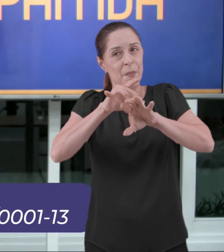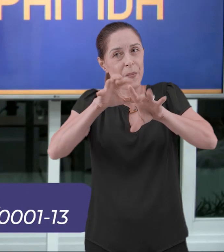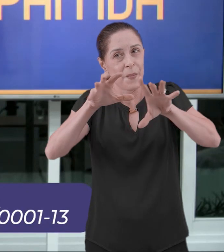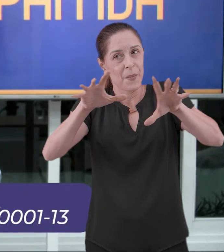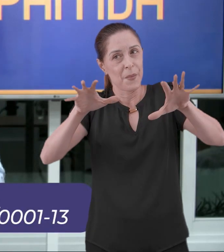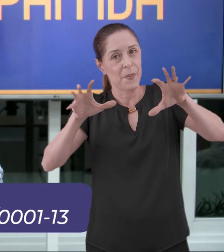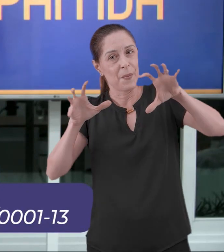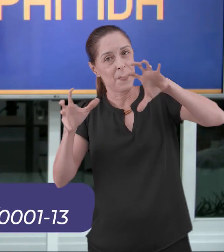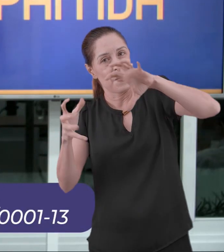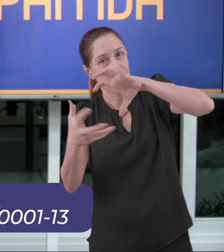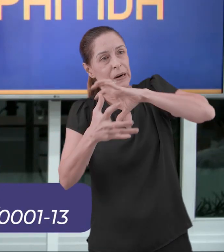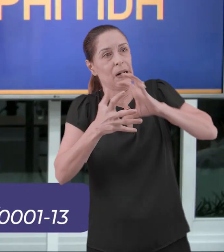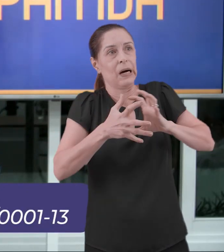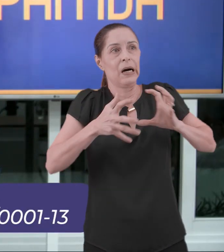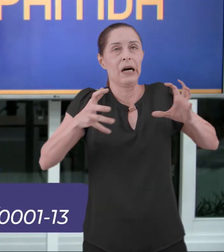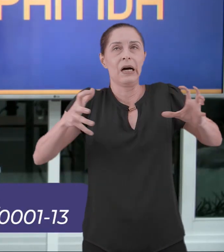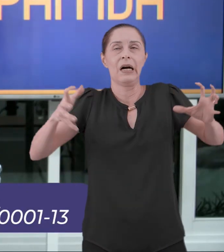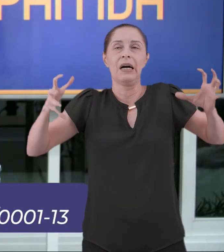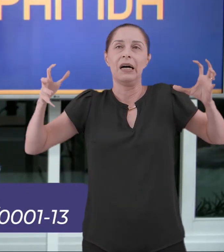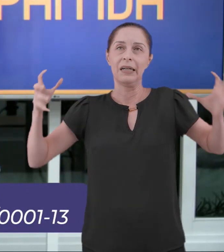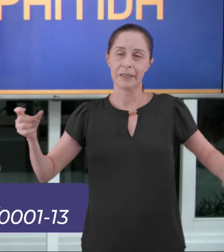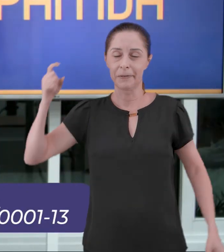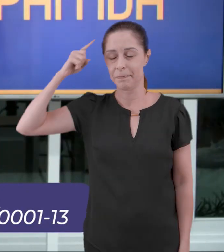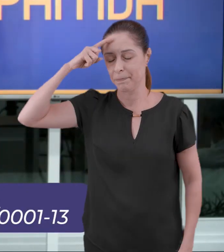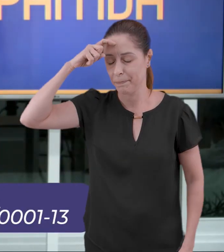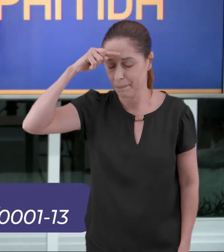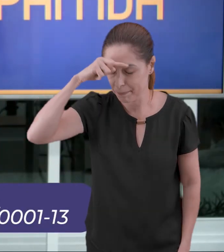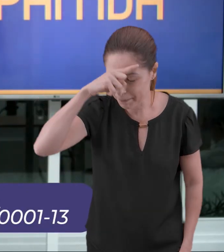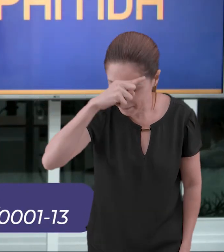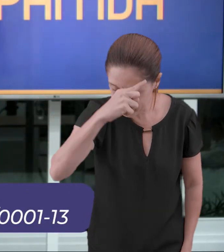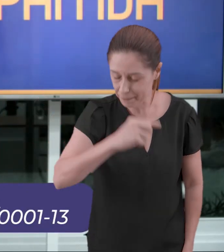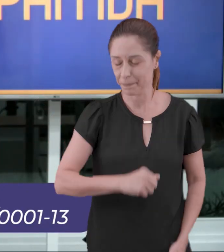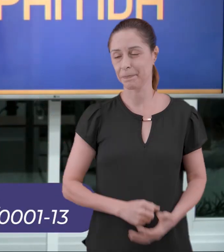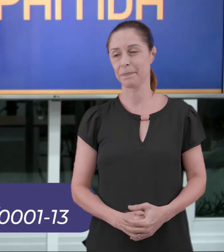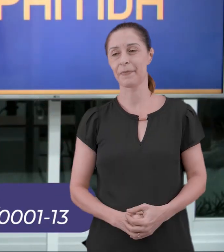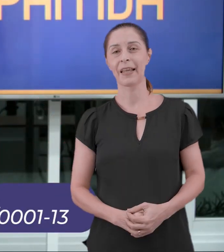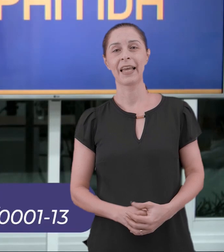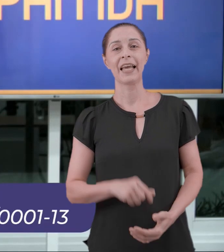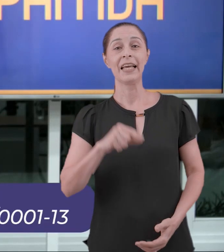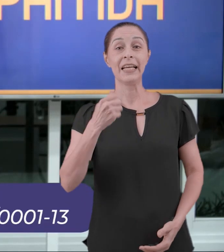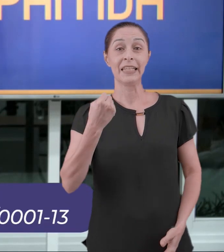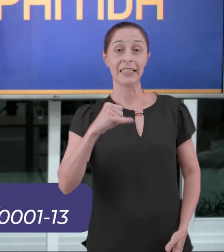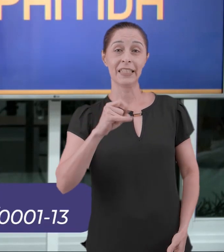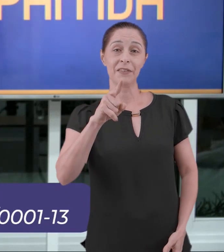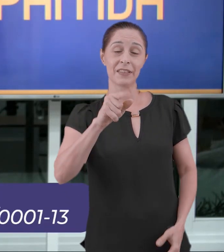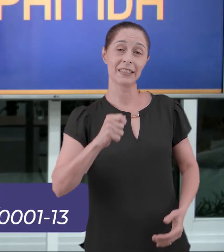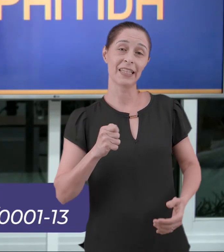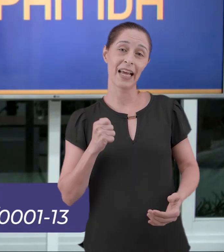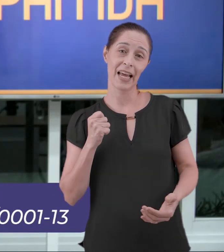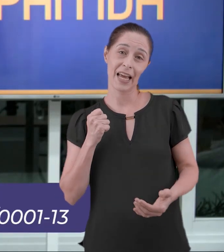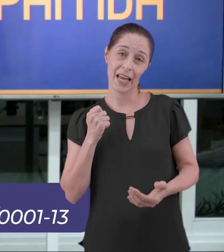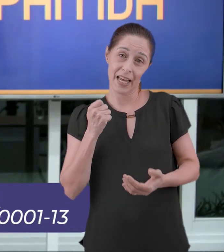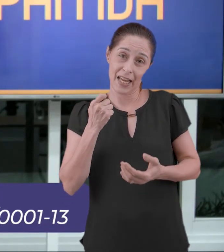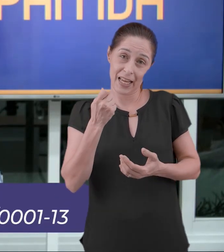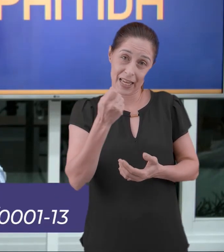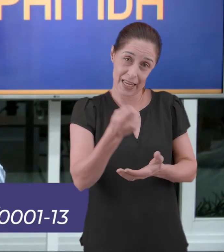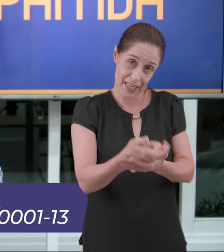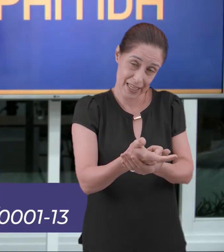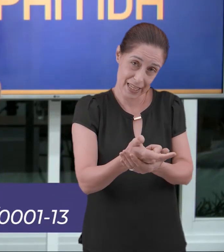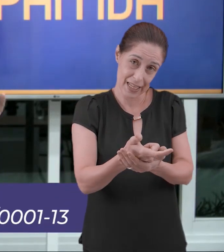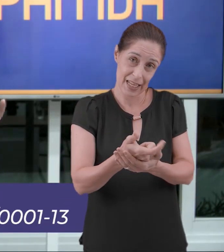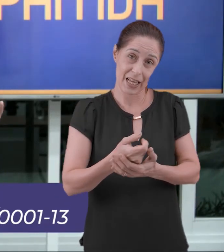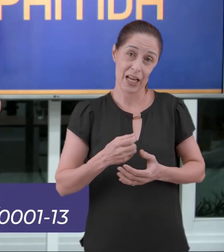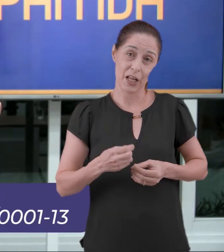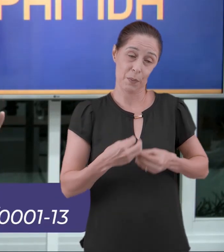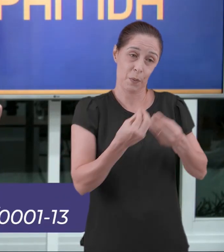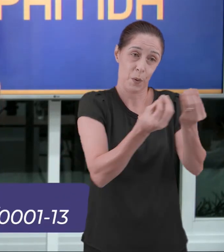está mais crítico a situação. E para que seja identificado que é para cesta básica, coloca o 90 centavos no final. Seja o valor